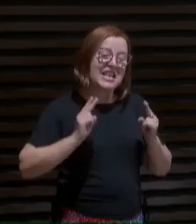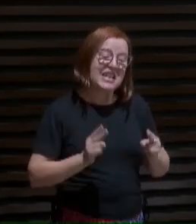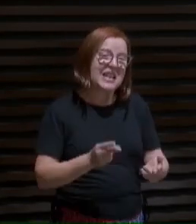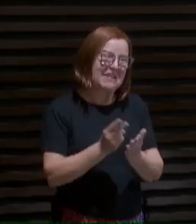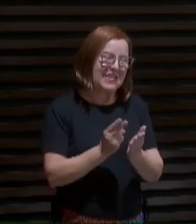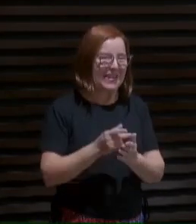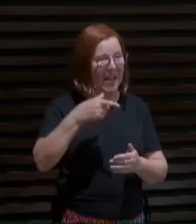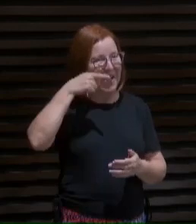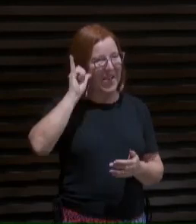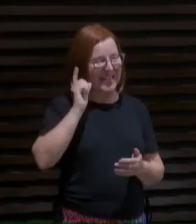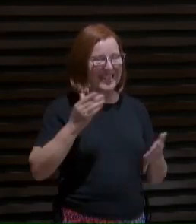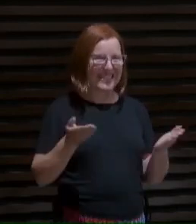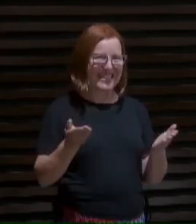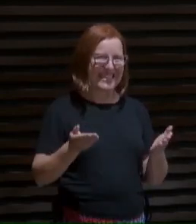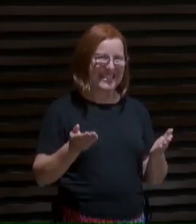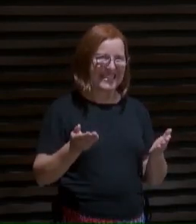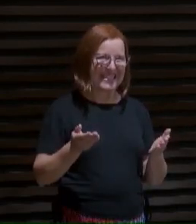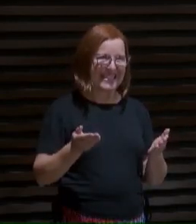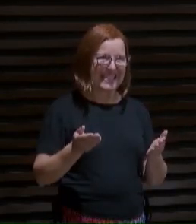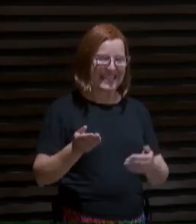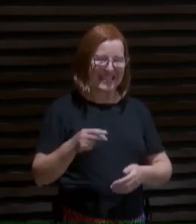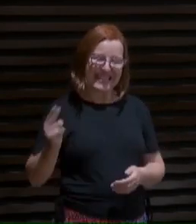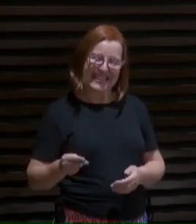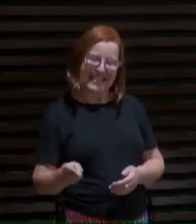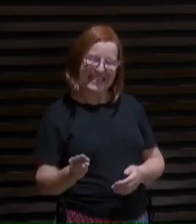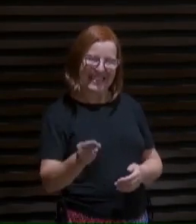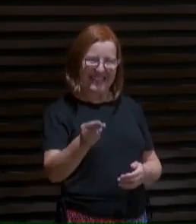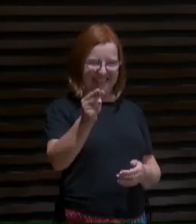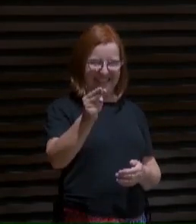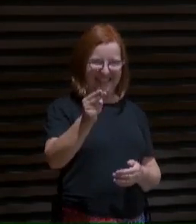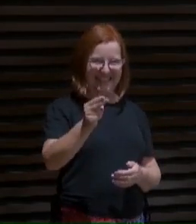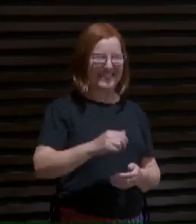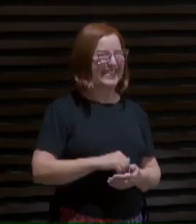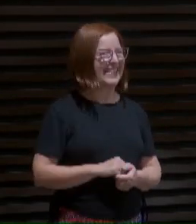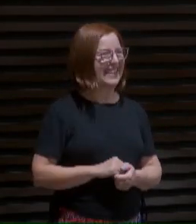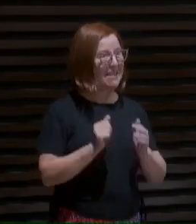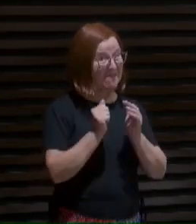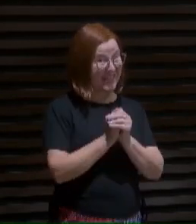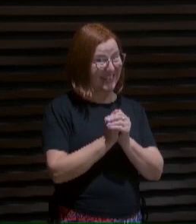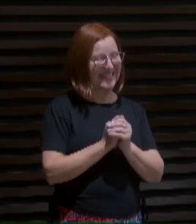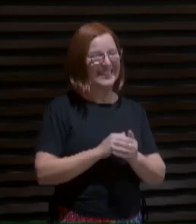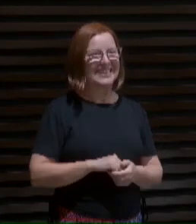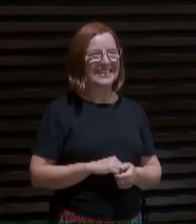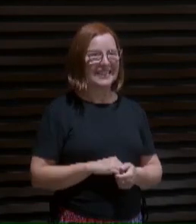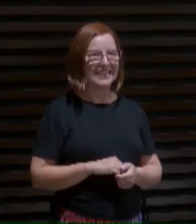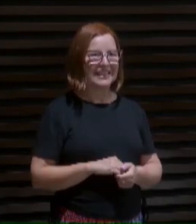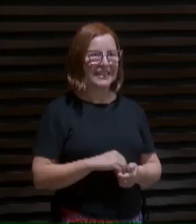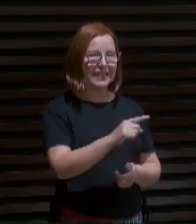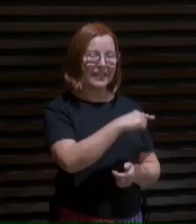Ontem, hoje e seluar para sempre. E nós